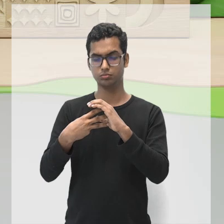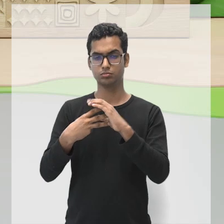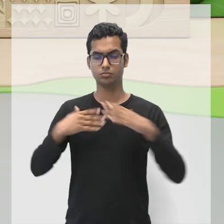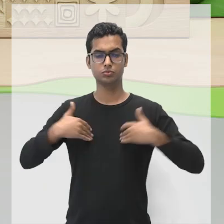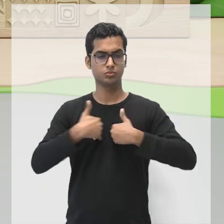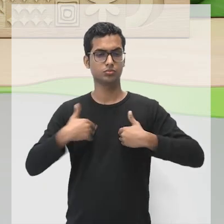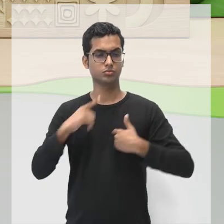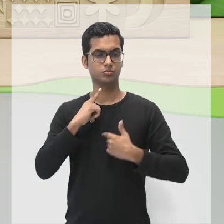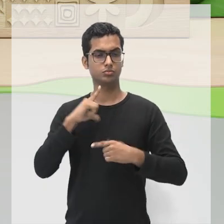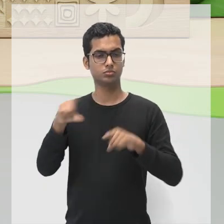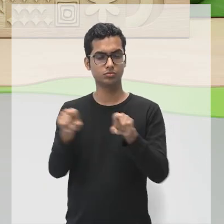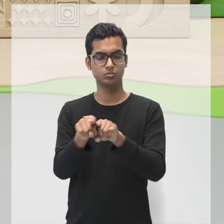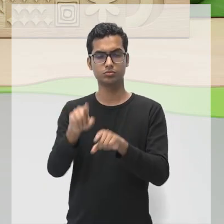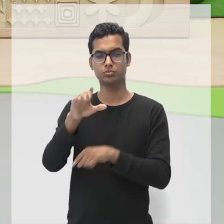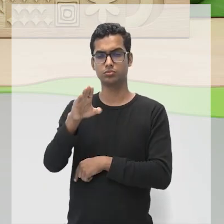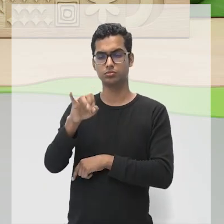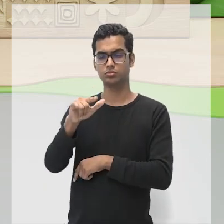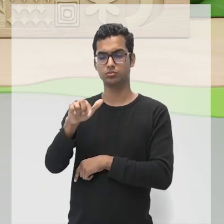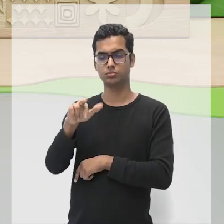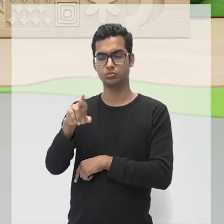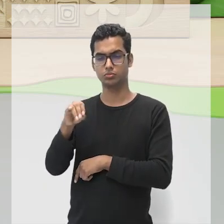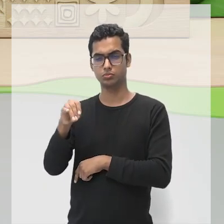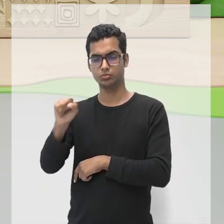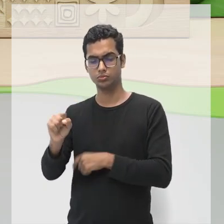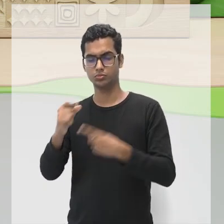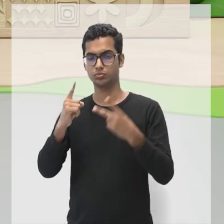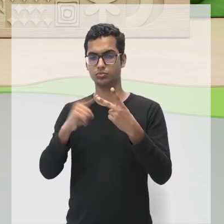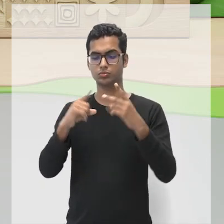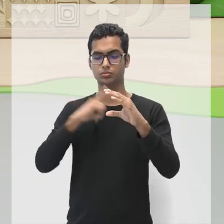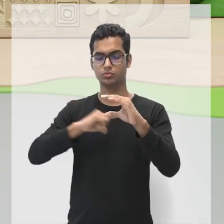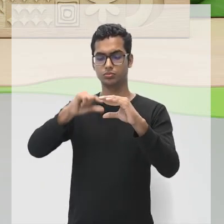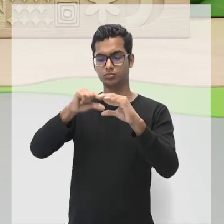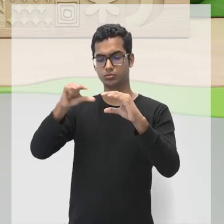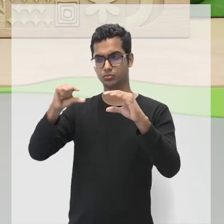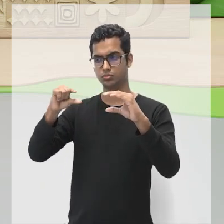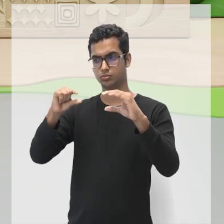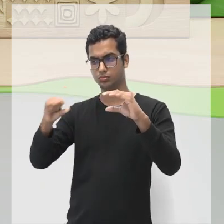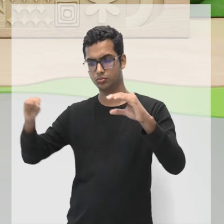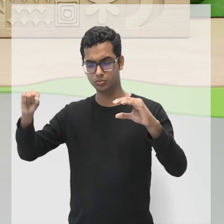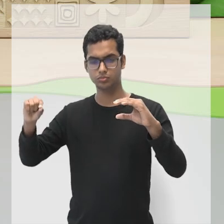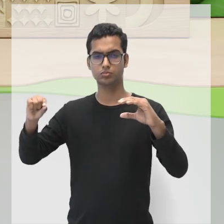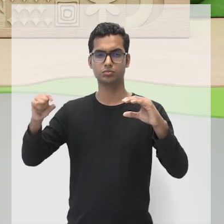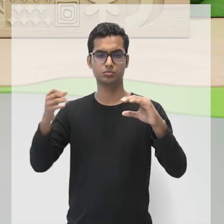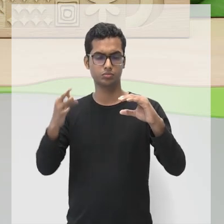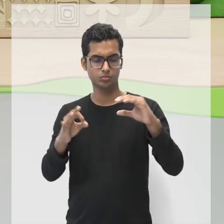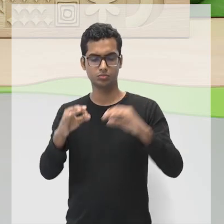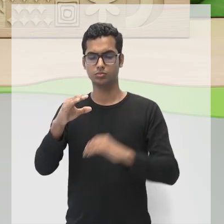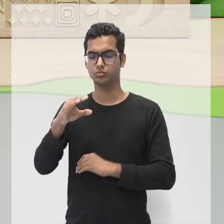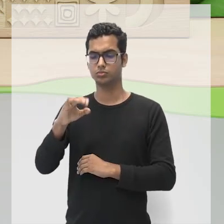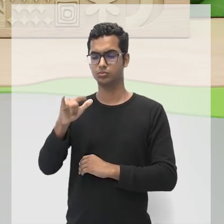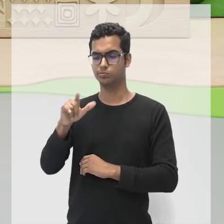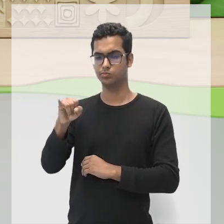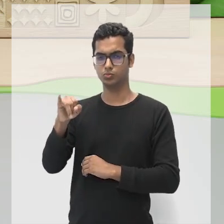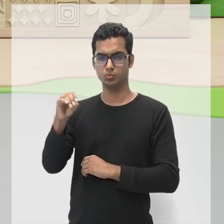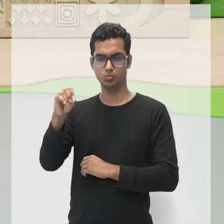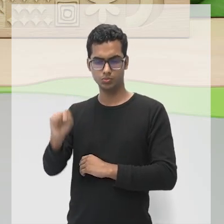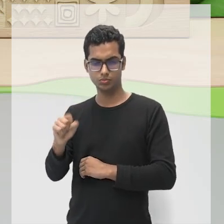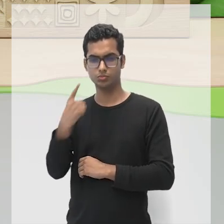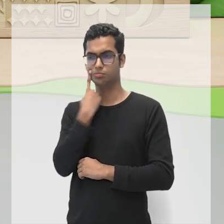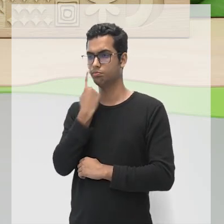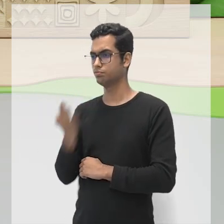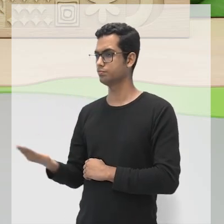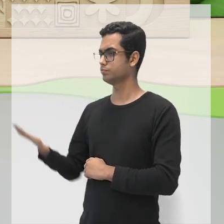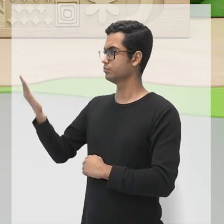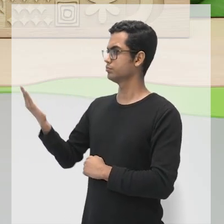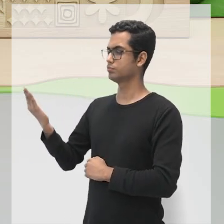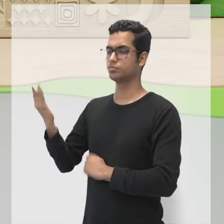e flagelos em suas estruturas. Por exemplo, como um exemplo de cílios, nós podemos ver